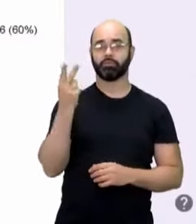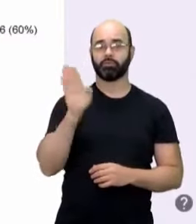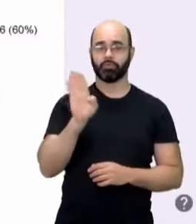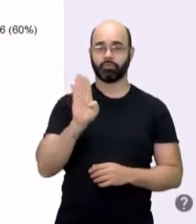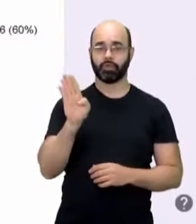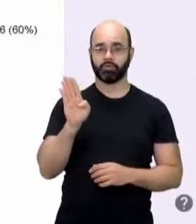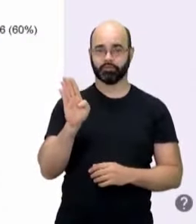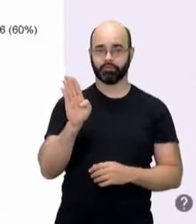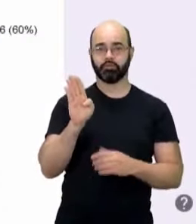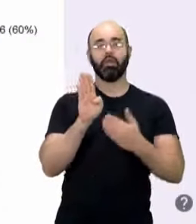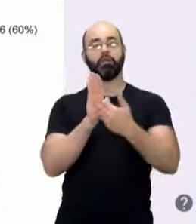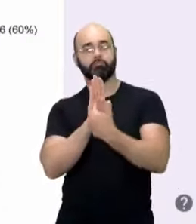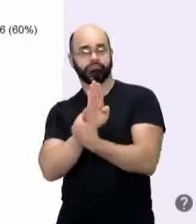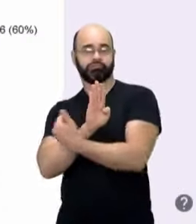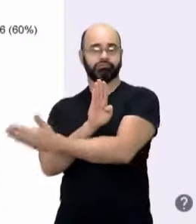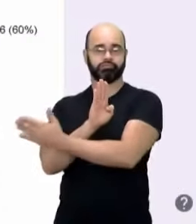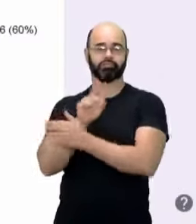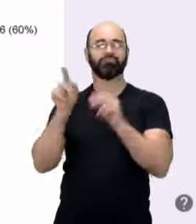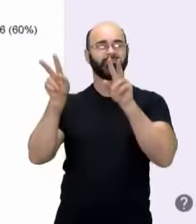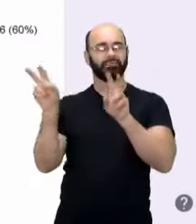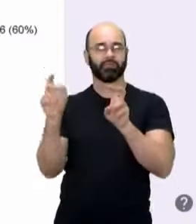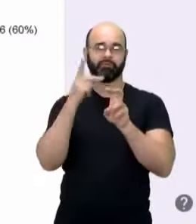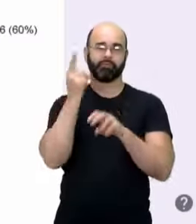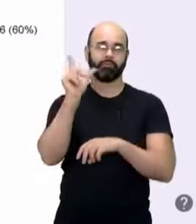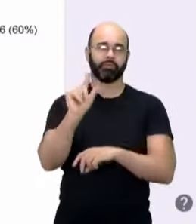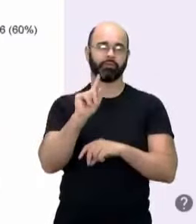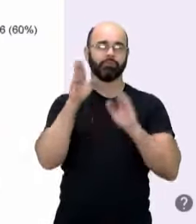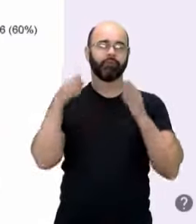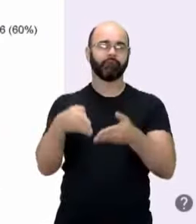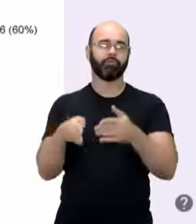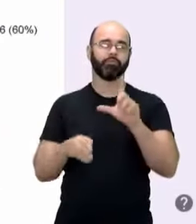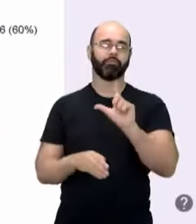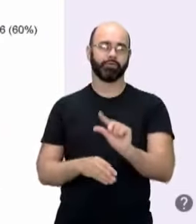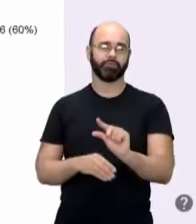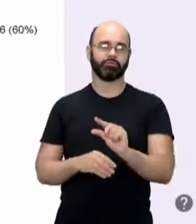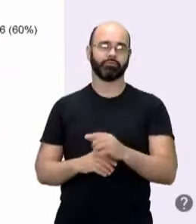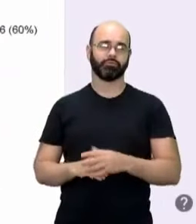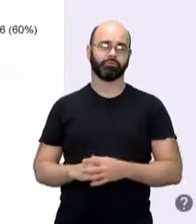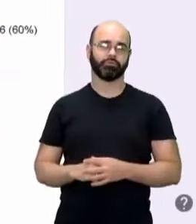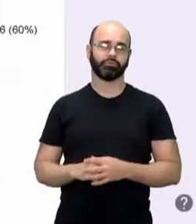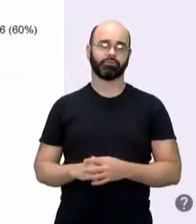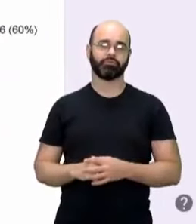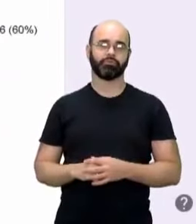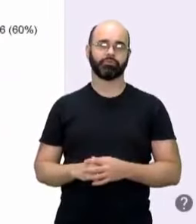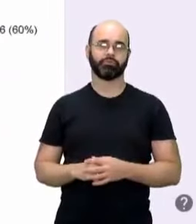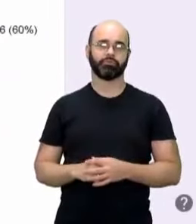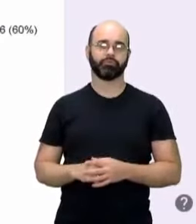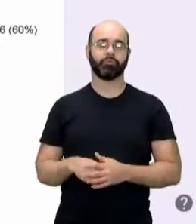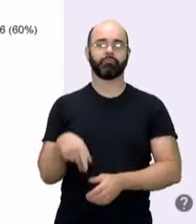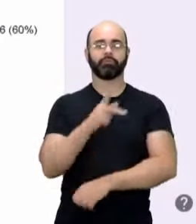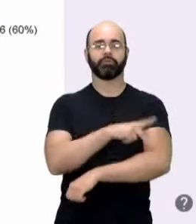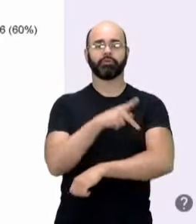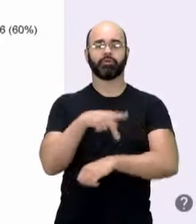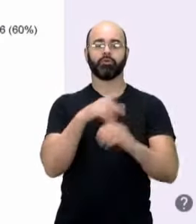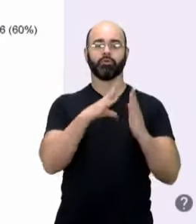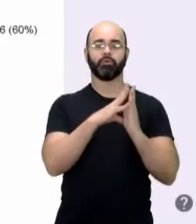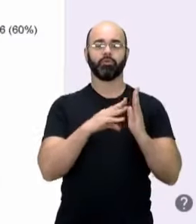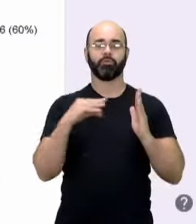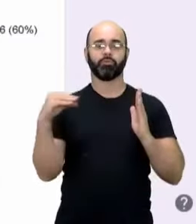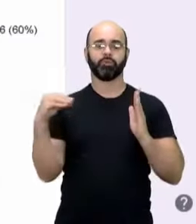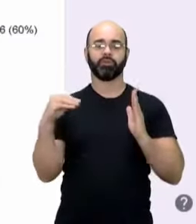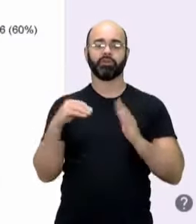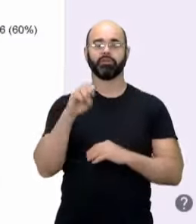menos, e com vocês a gente sempre focou menos também, que era no modelo pedagógico, né, do SAFE,